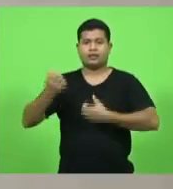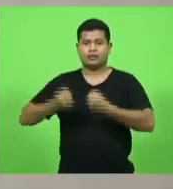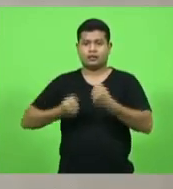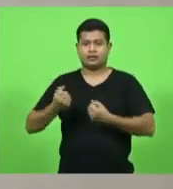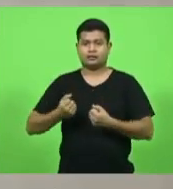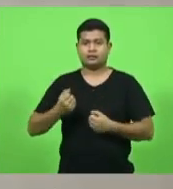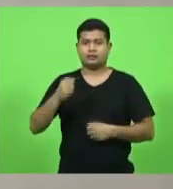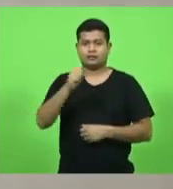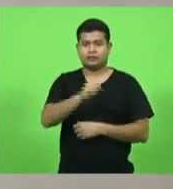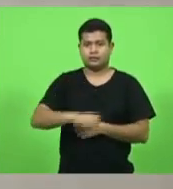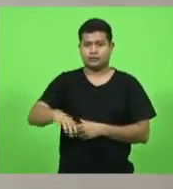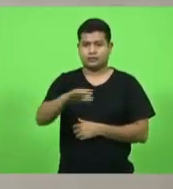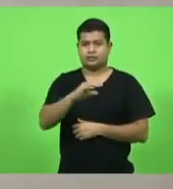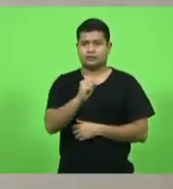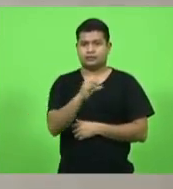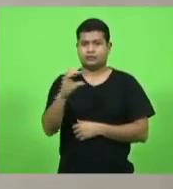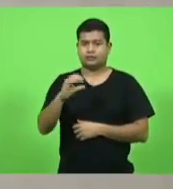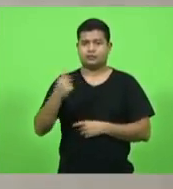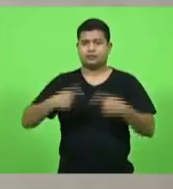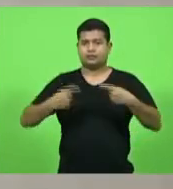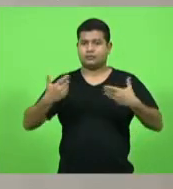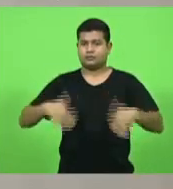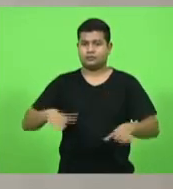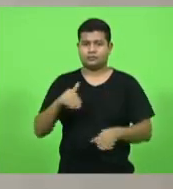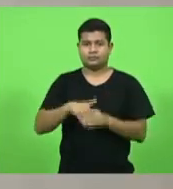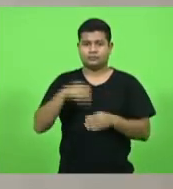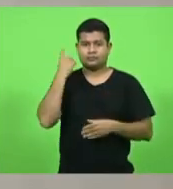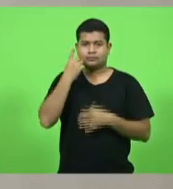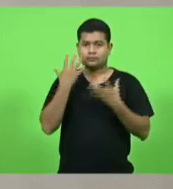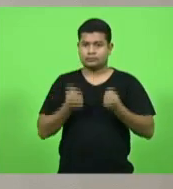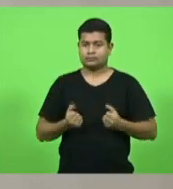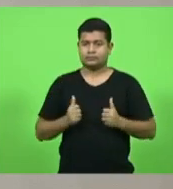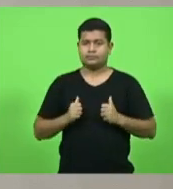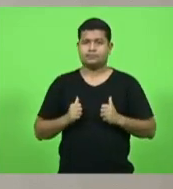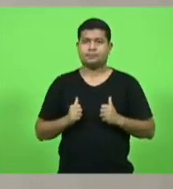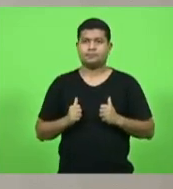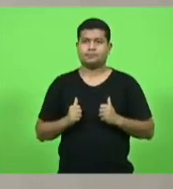havendo quem queira discutir, em votação. Deputados que aprovam, permaneçam como se encontram.